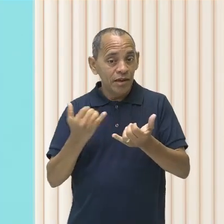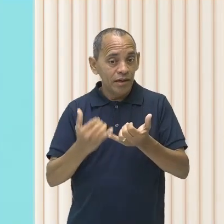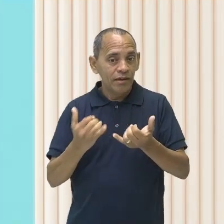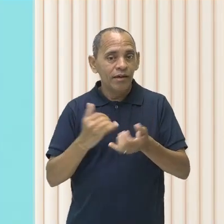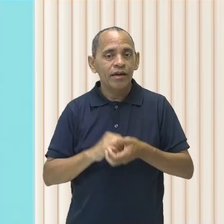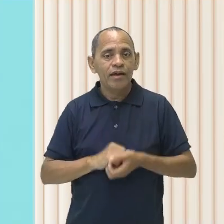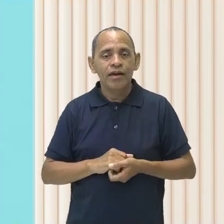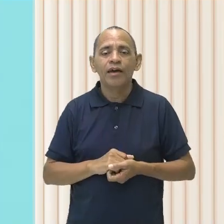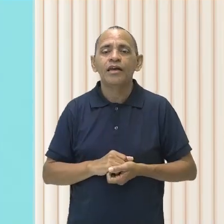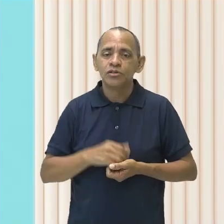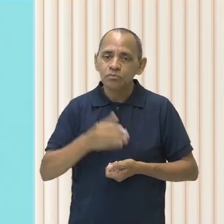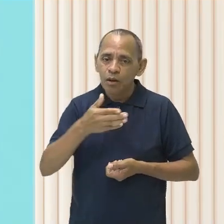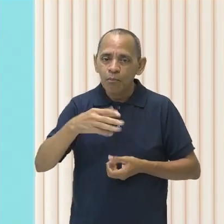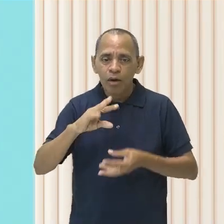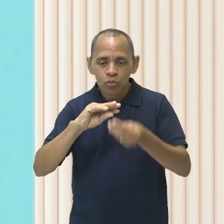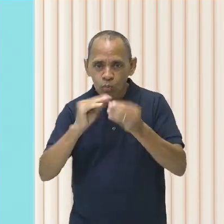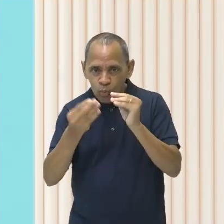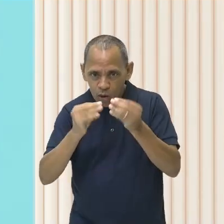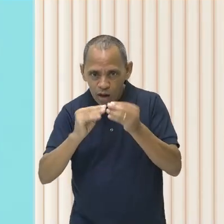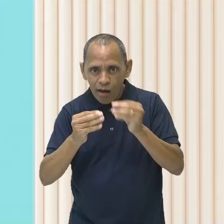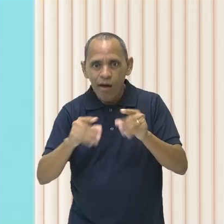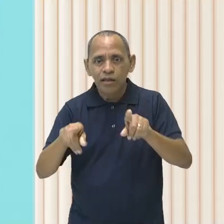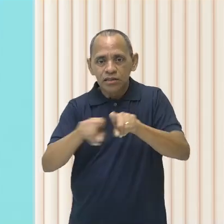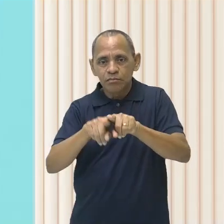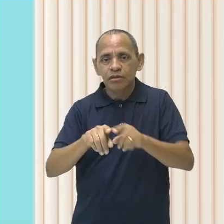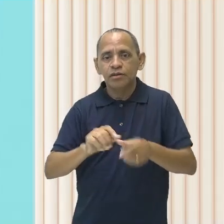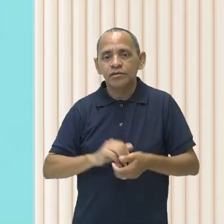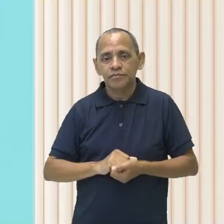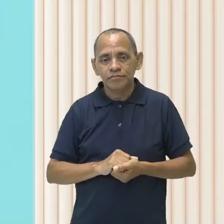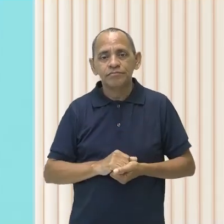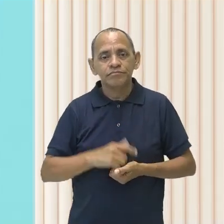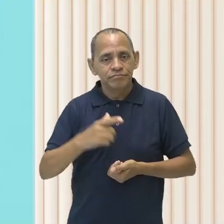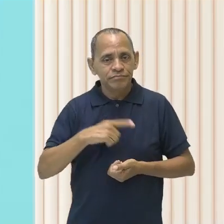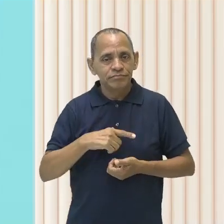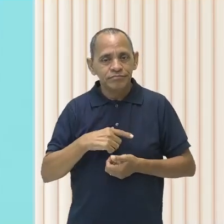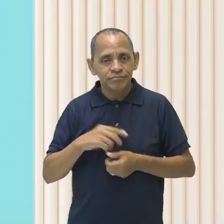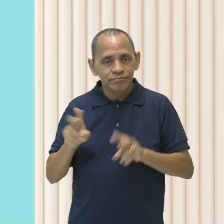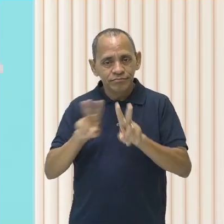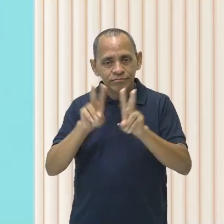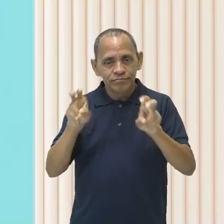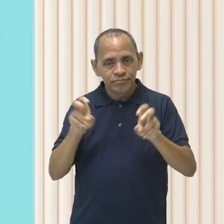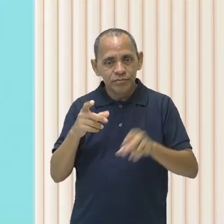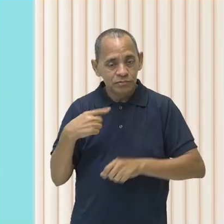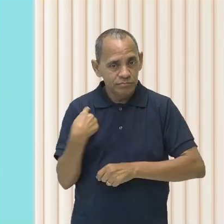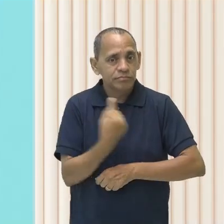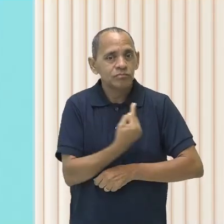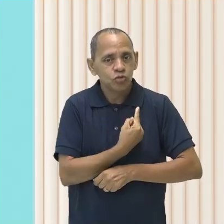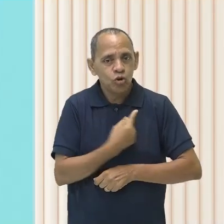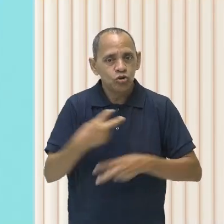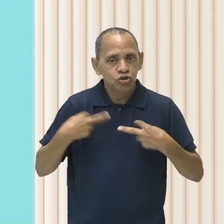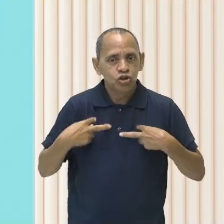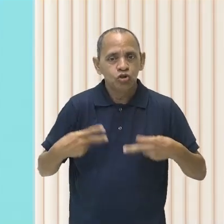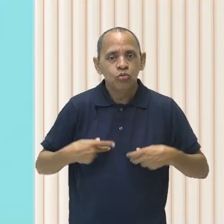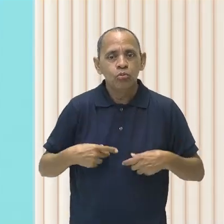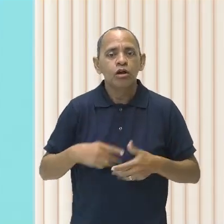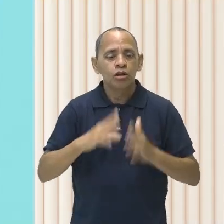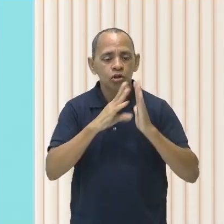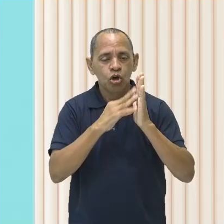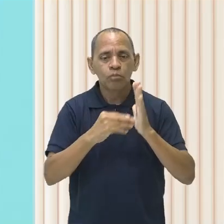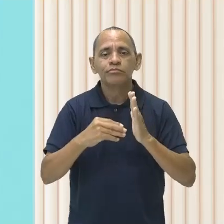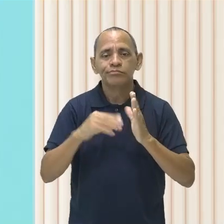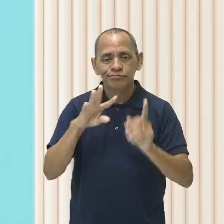de novela. Então, para ele, tem essa questão, né? Que a gente imita muito mais a arte do que a nossa